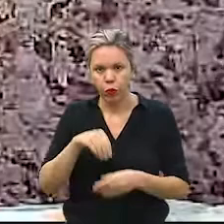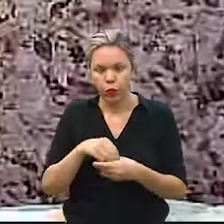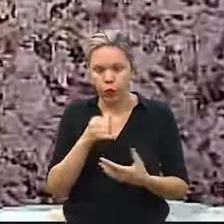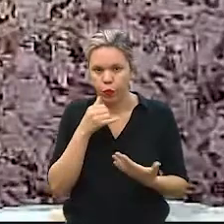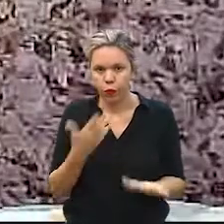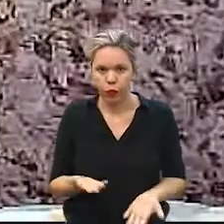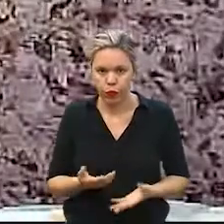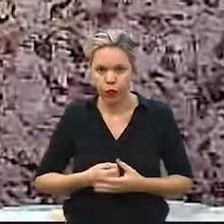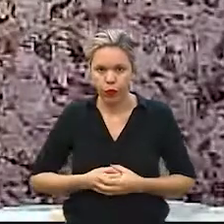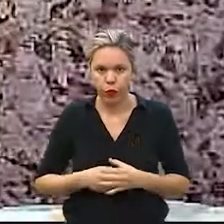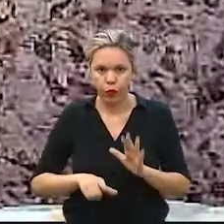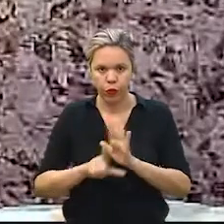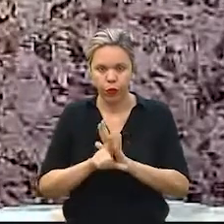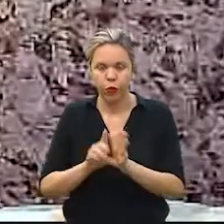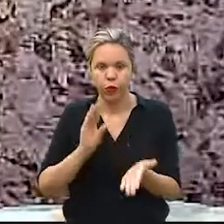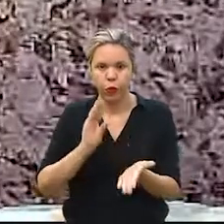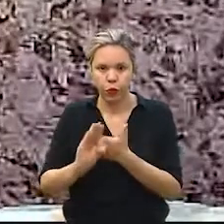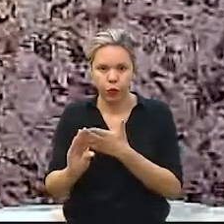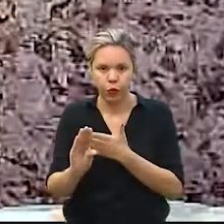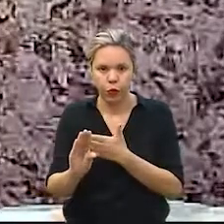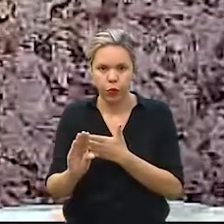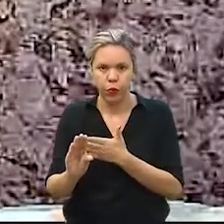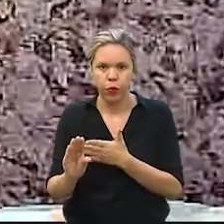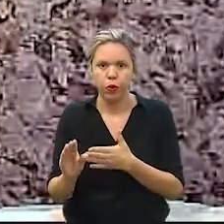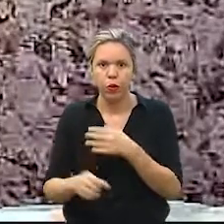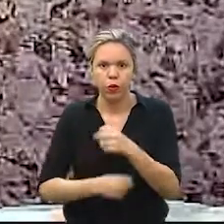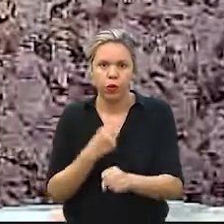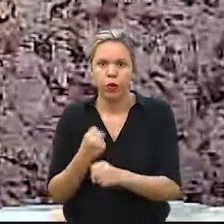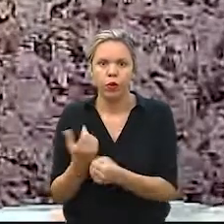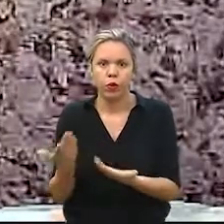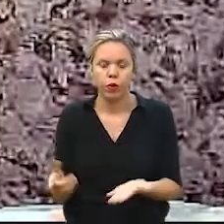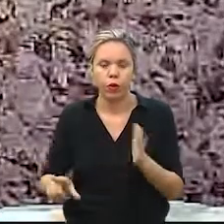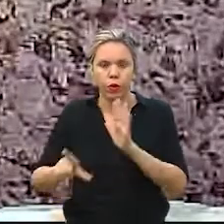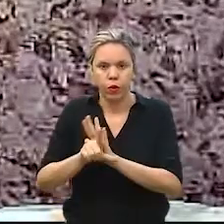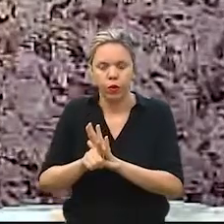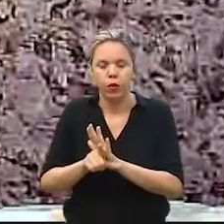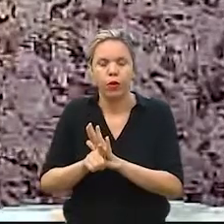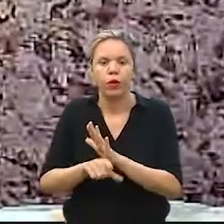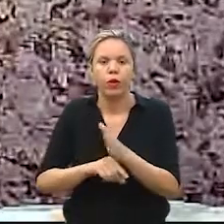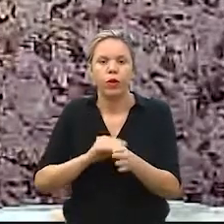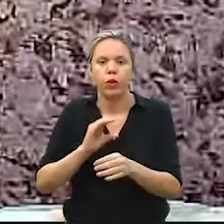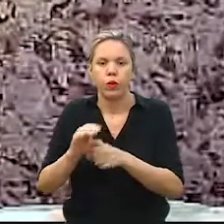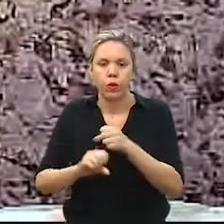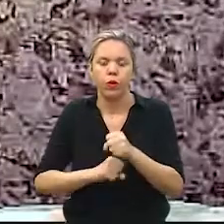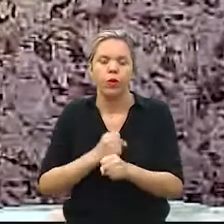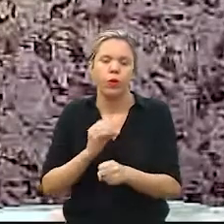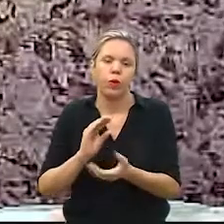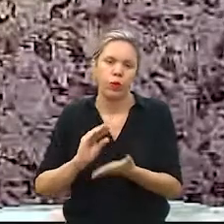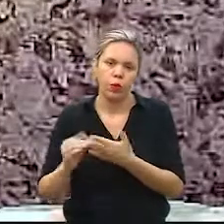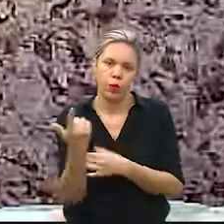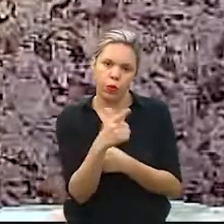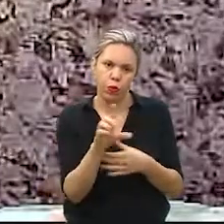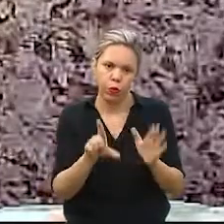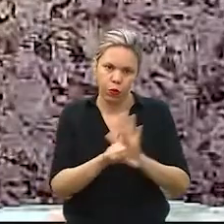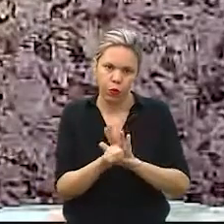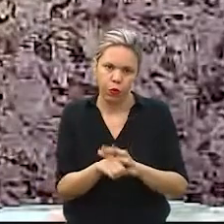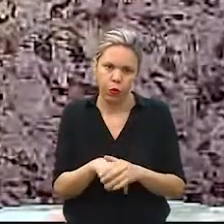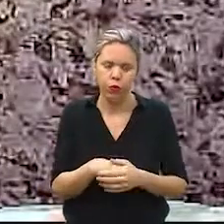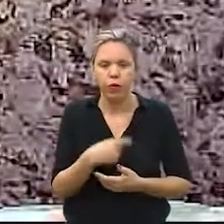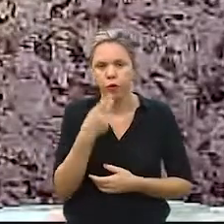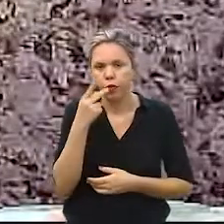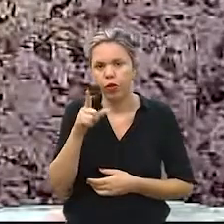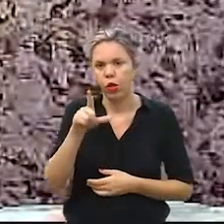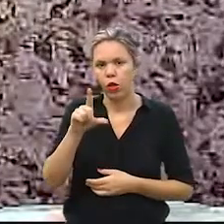previsto na Lei Orçamentária Anual. E a Lei Orçamentária Anual, que é uma outra lei, que a gente chama